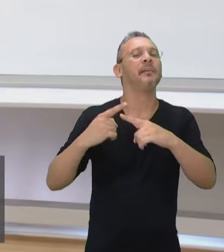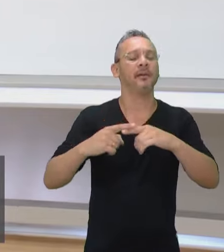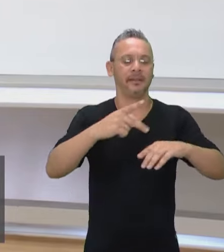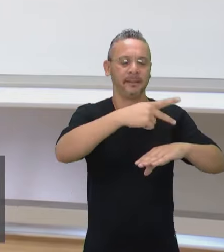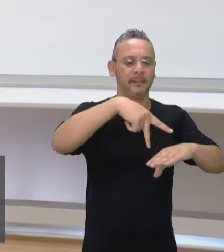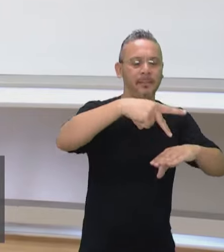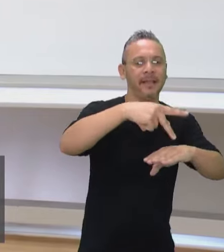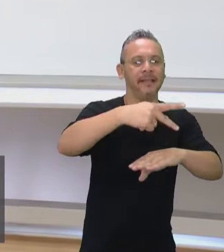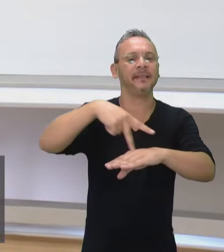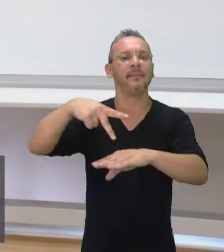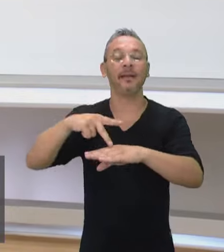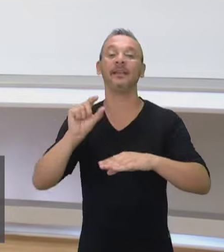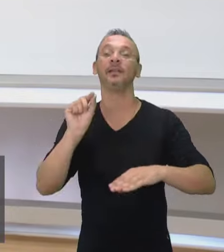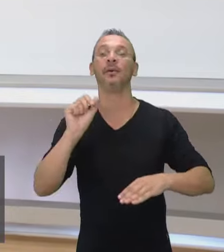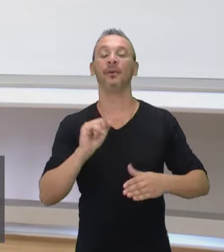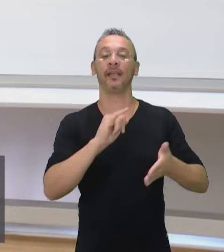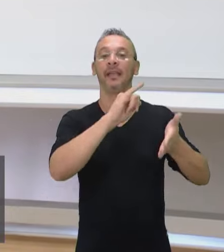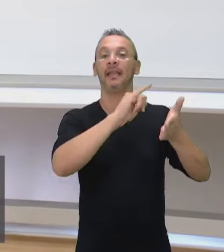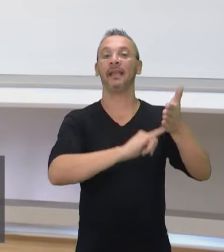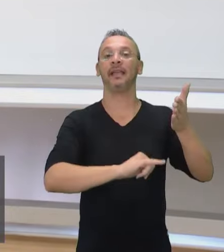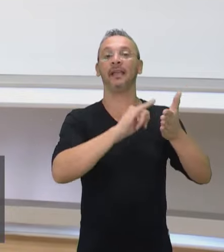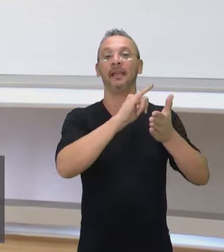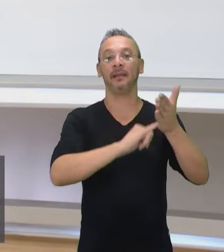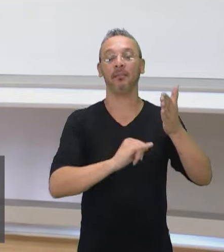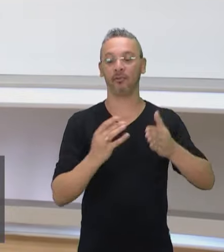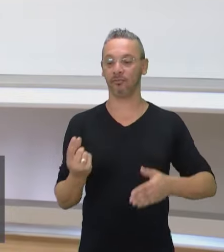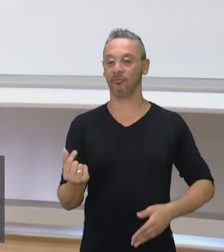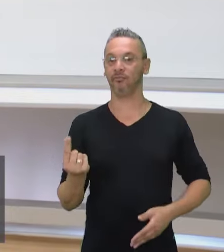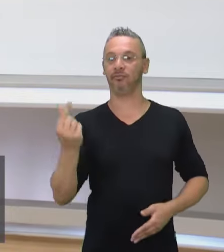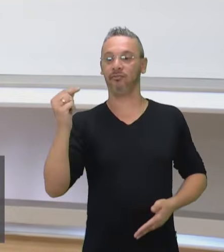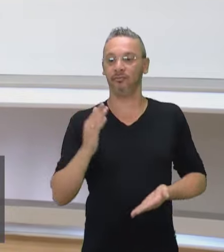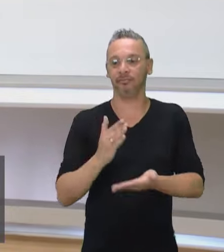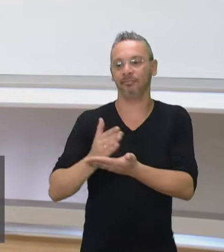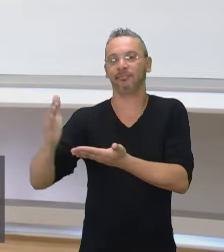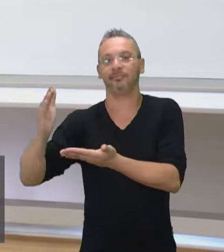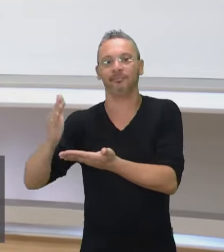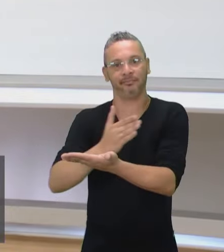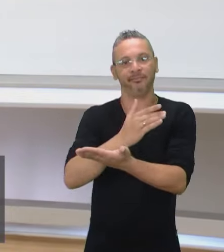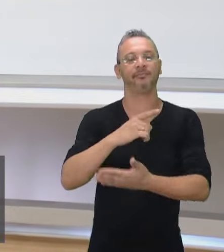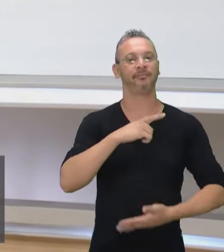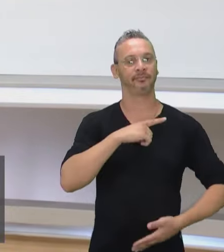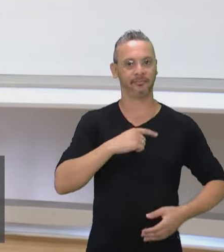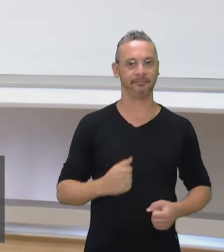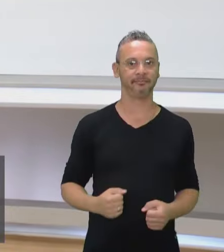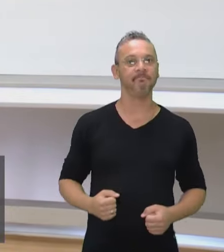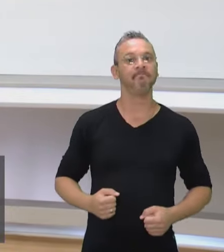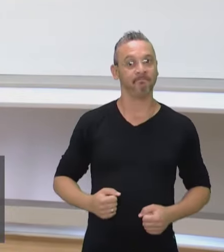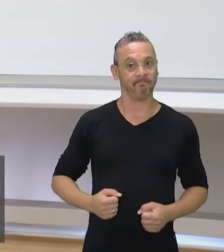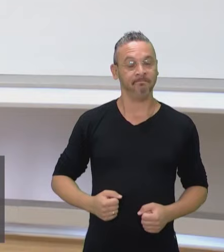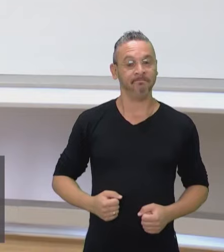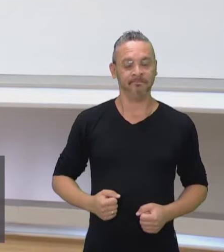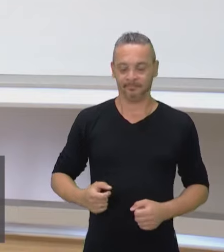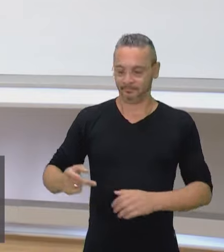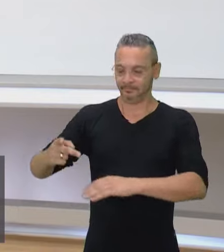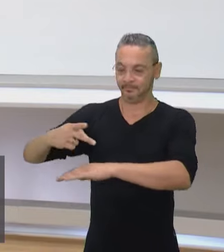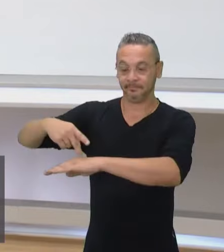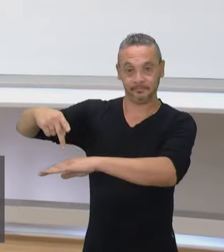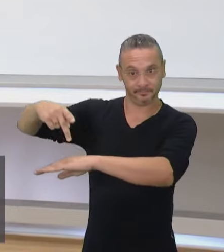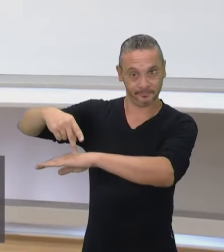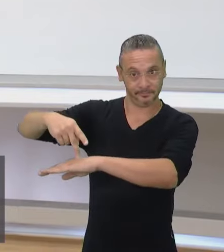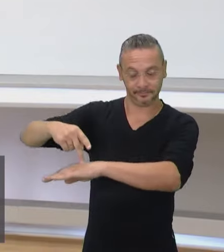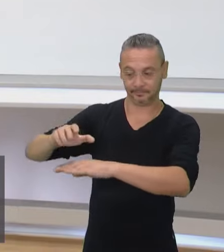que tributam, que taxam as grandes riquezas, né? Isso é uma coisa interessante da gente pensar. Os países que